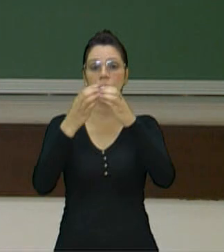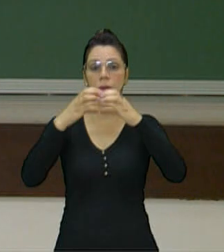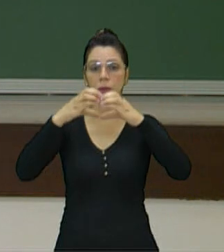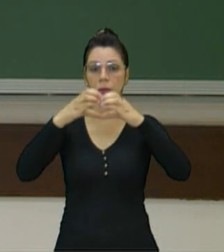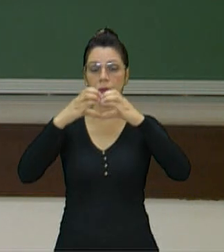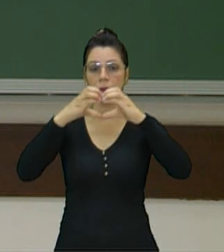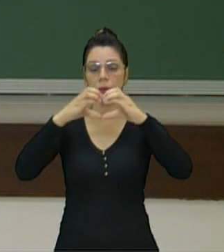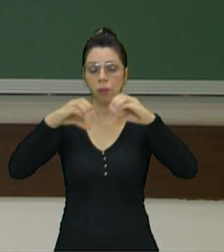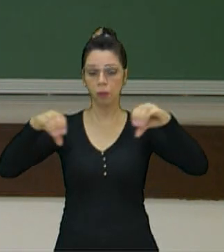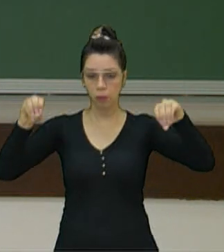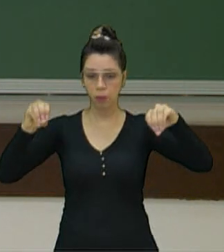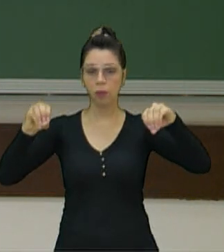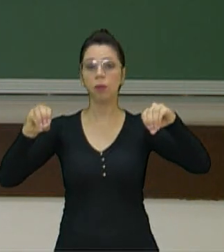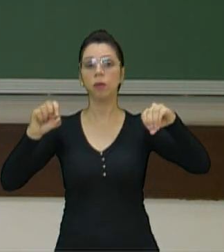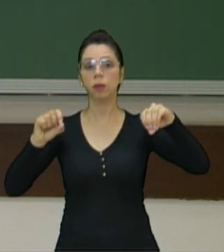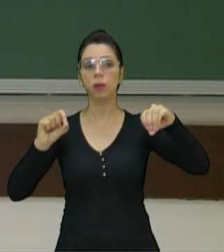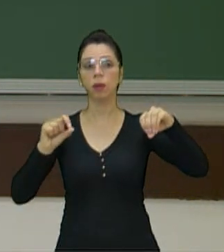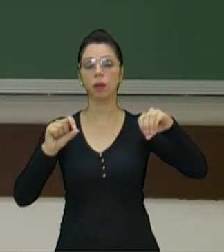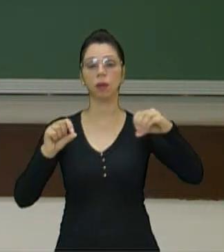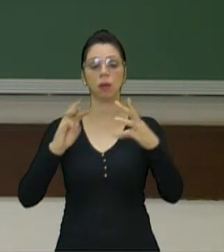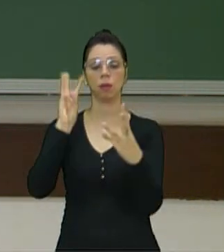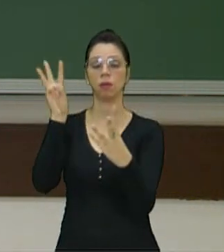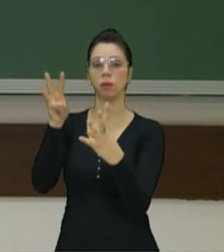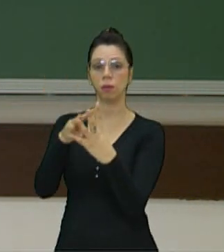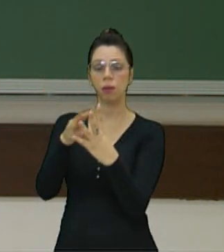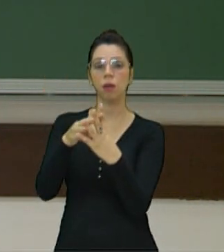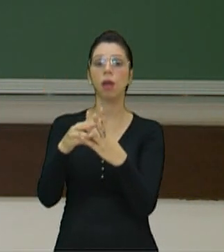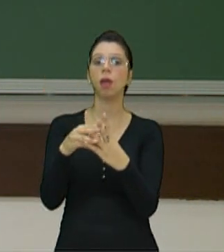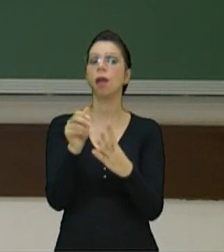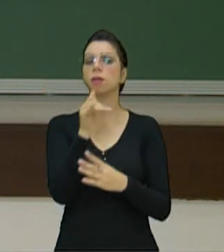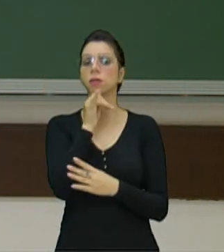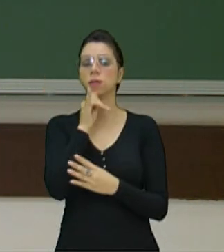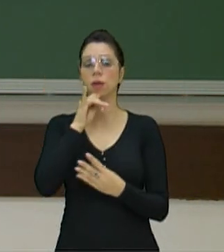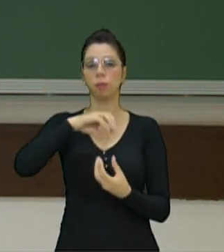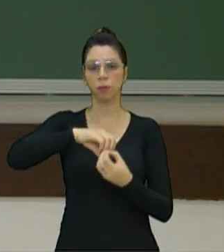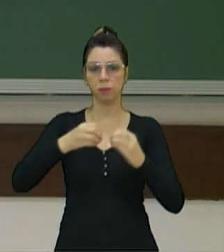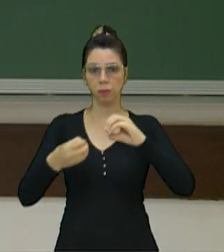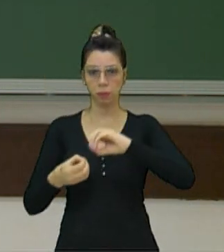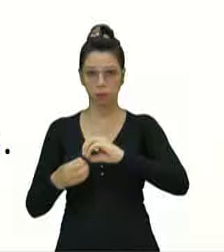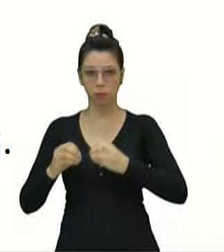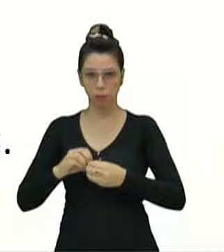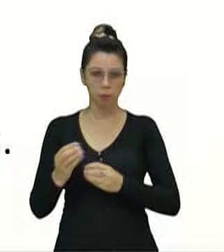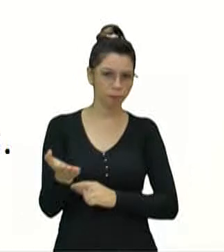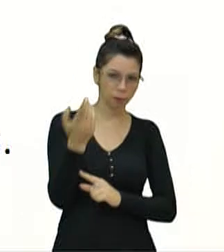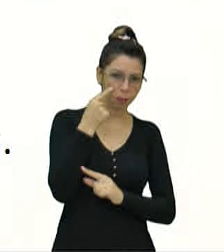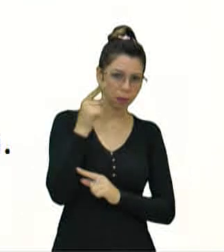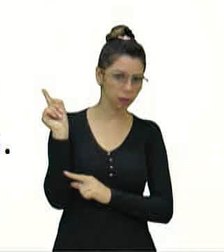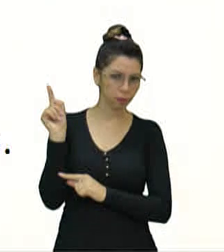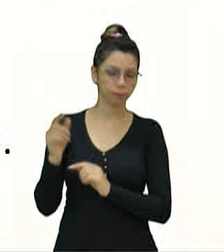e fragmentação são exemplos de reprodução assexuada. Vamos lá?